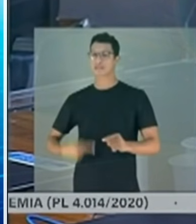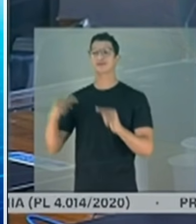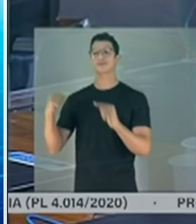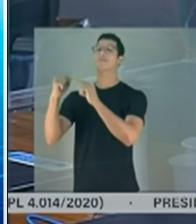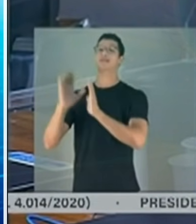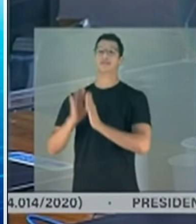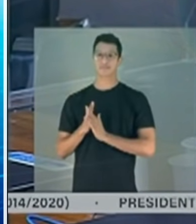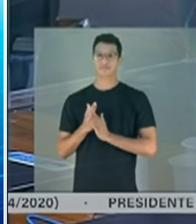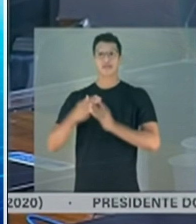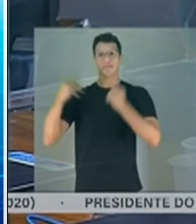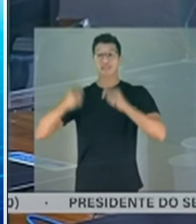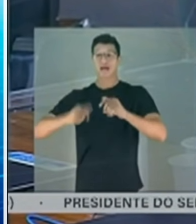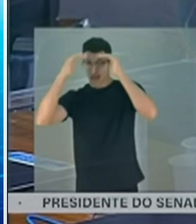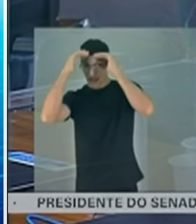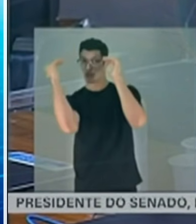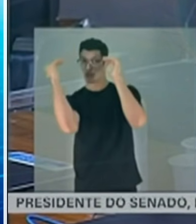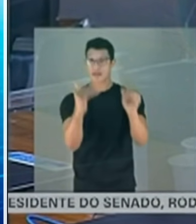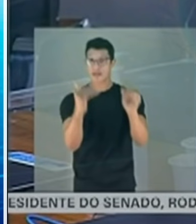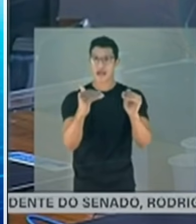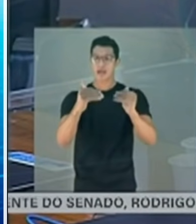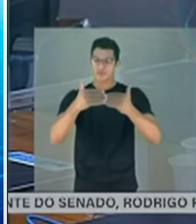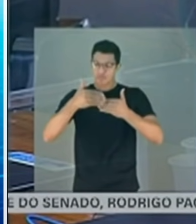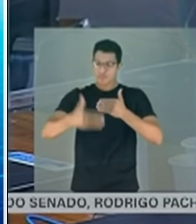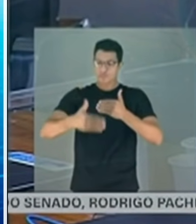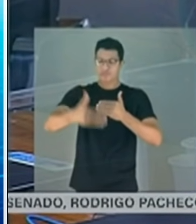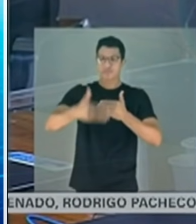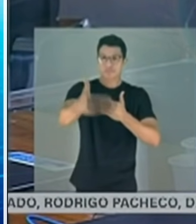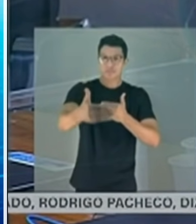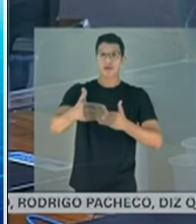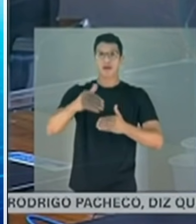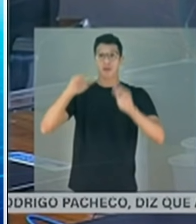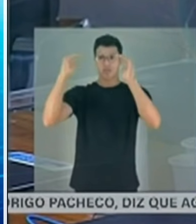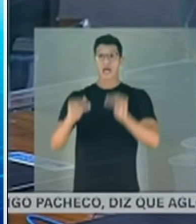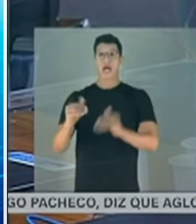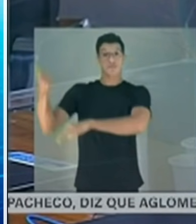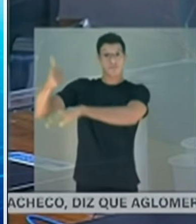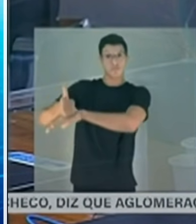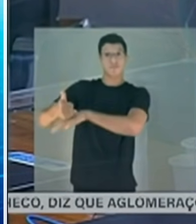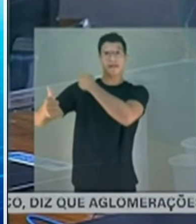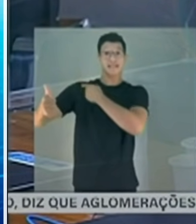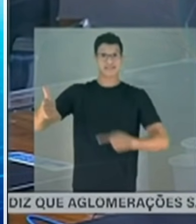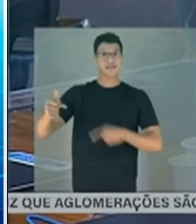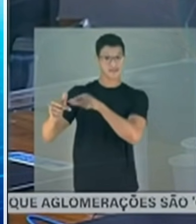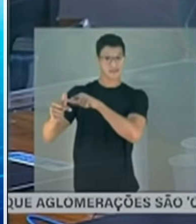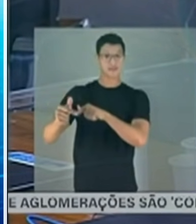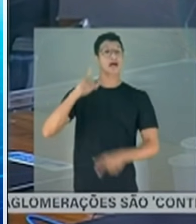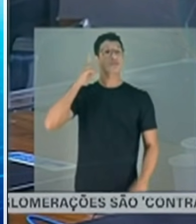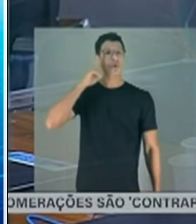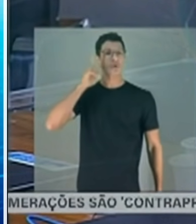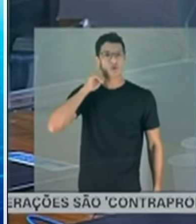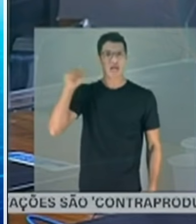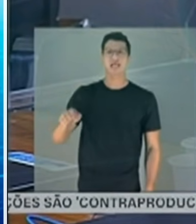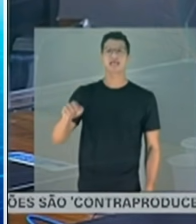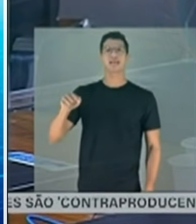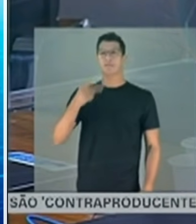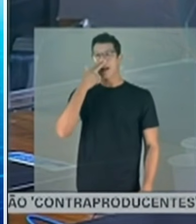deveria respeitar a liturgia do cargo e a sua função, para todo dia ficar